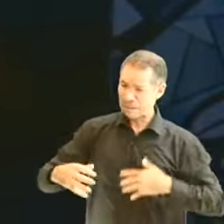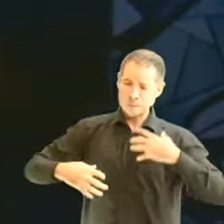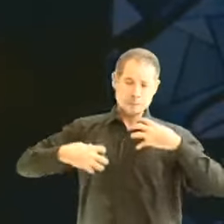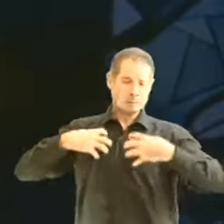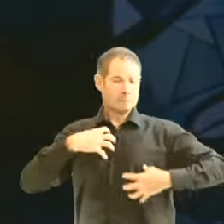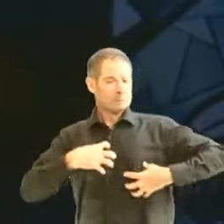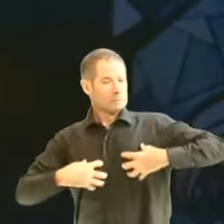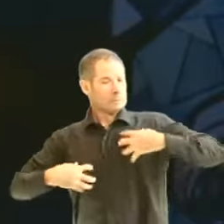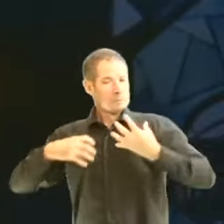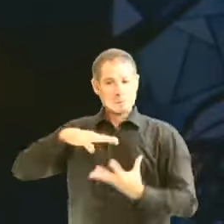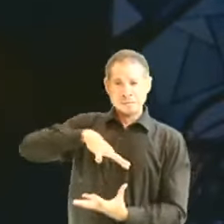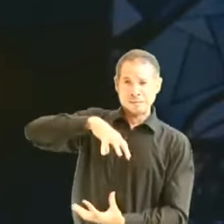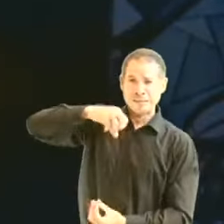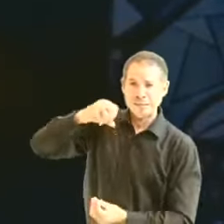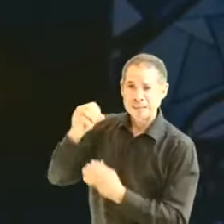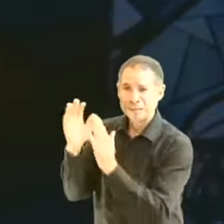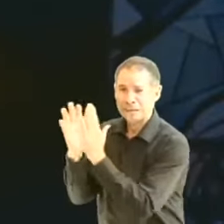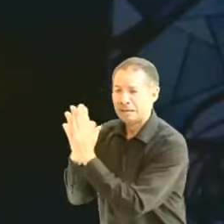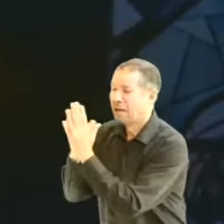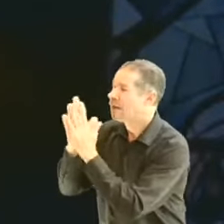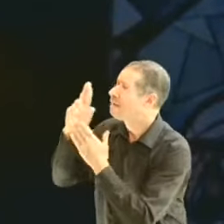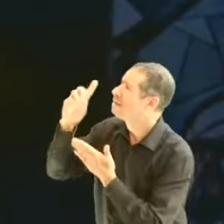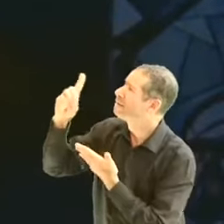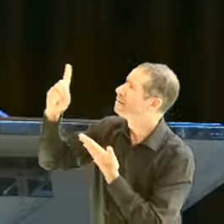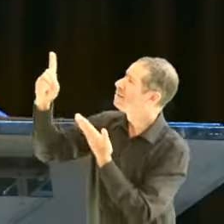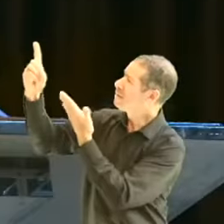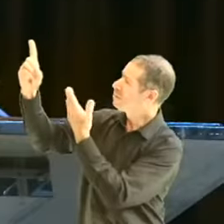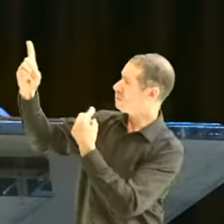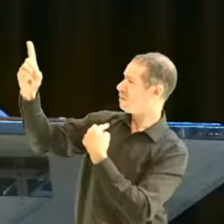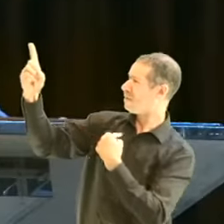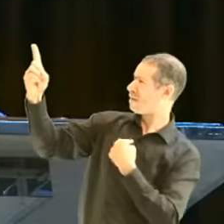minha alma, e eu falei assim, Deus, eu